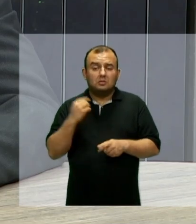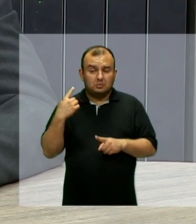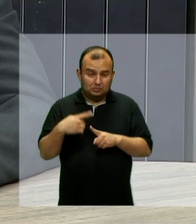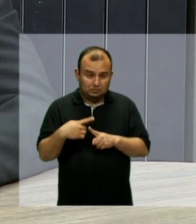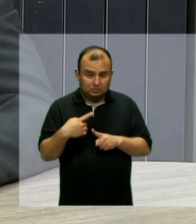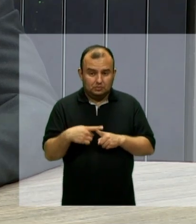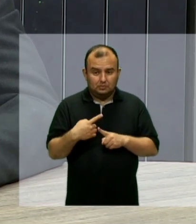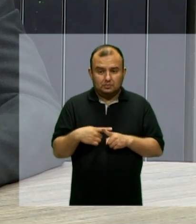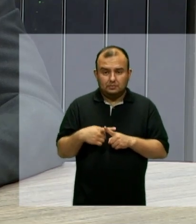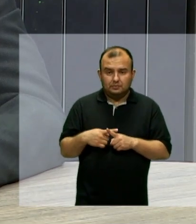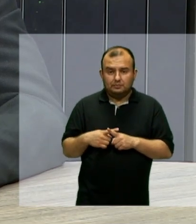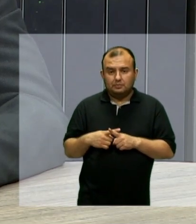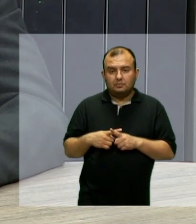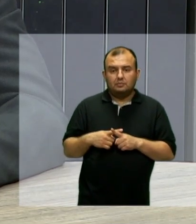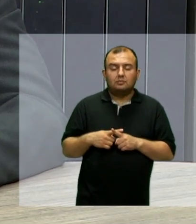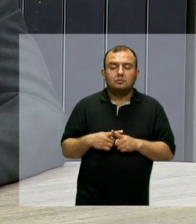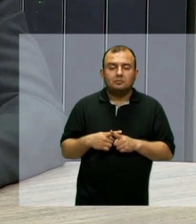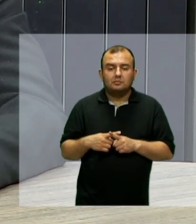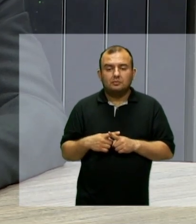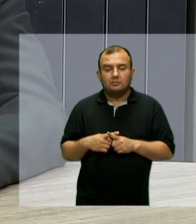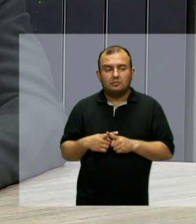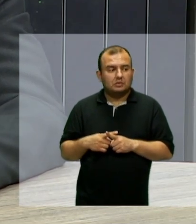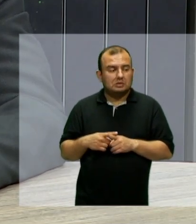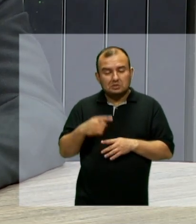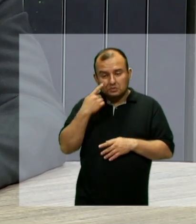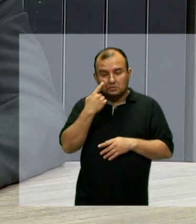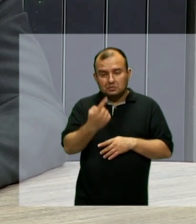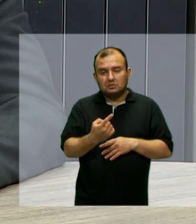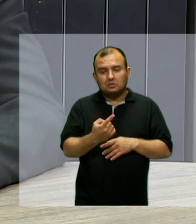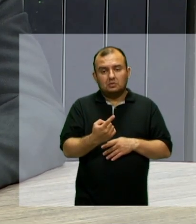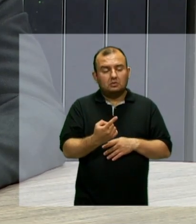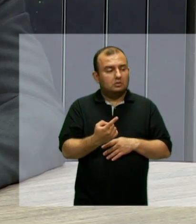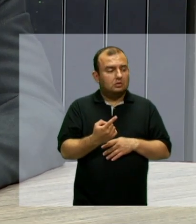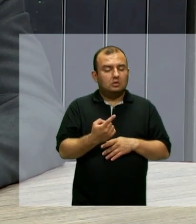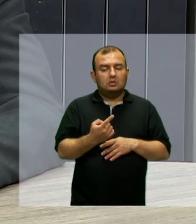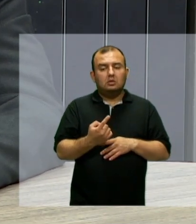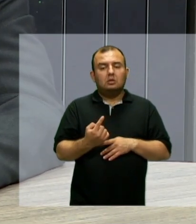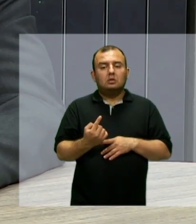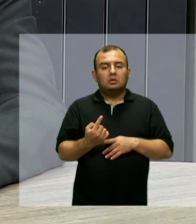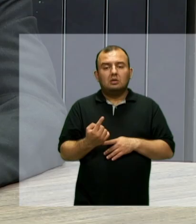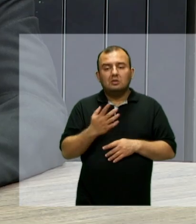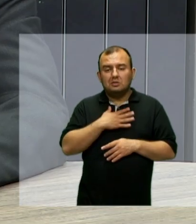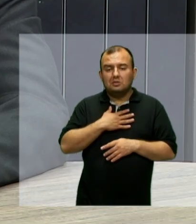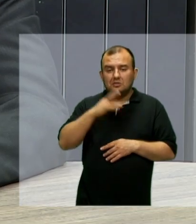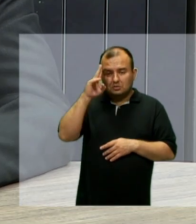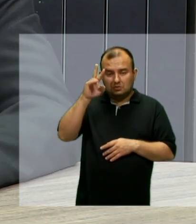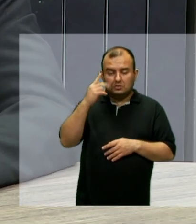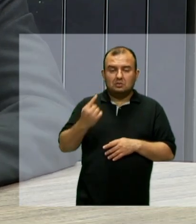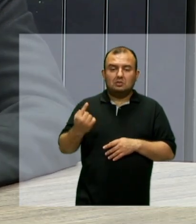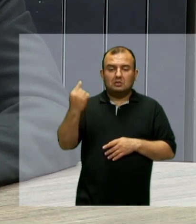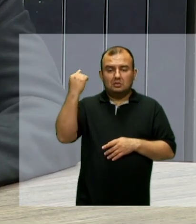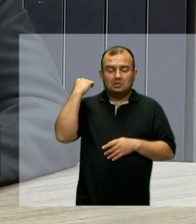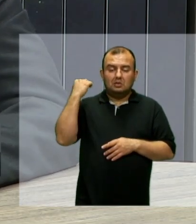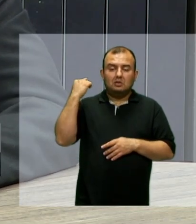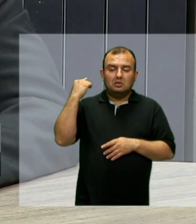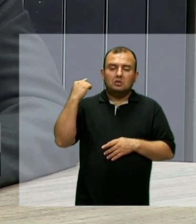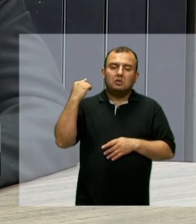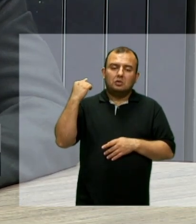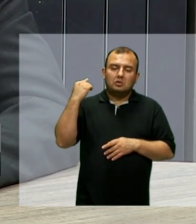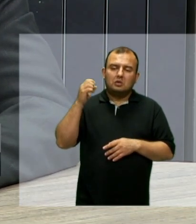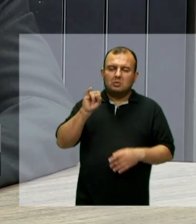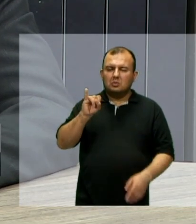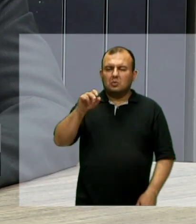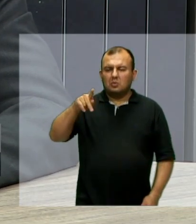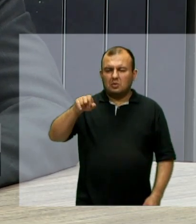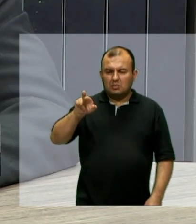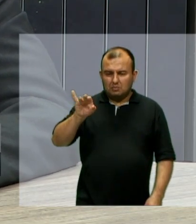Porque, ou seja, se nós observarmos eu gosto muito de história, na época do Império Romano,